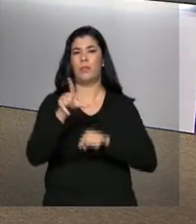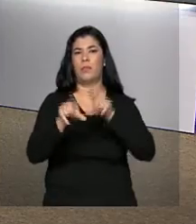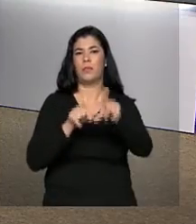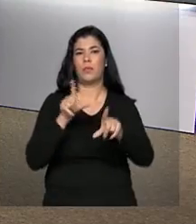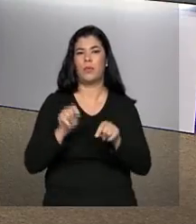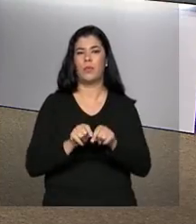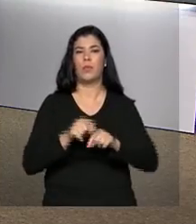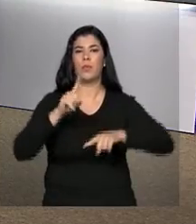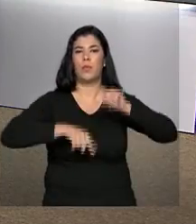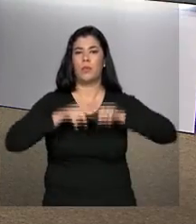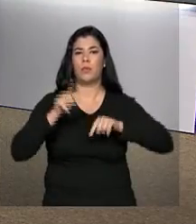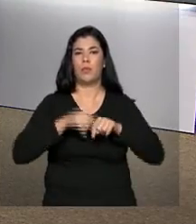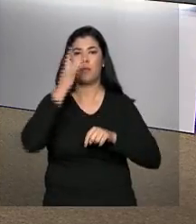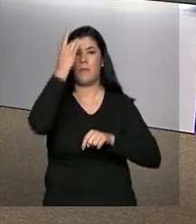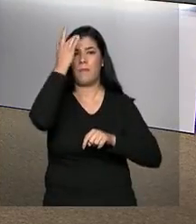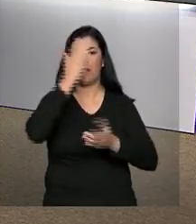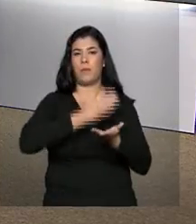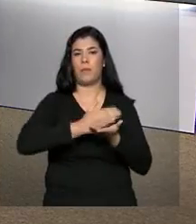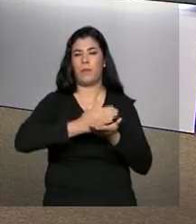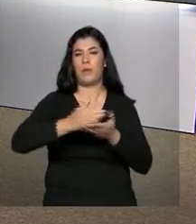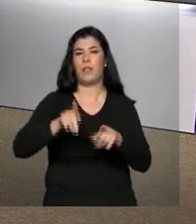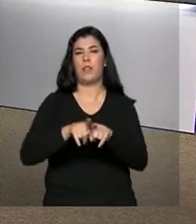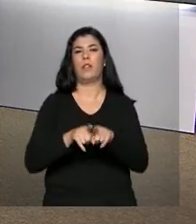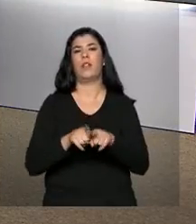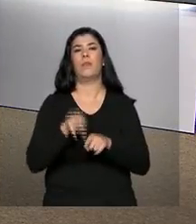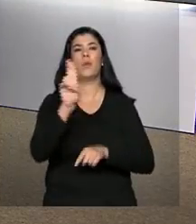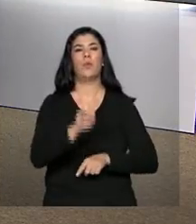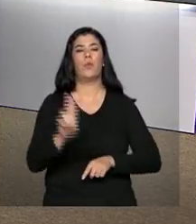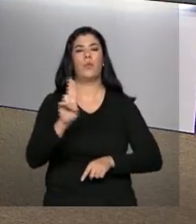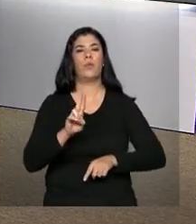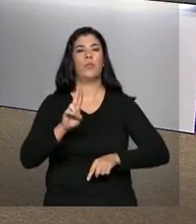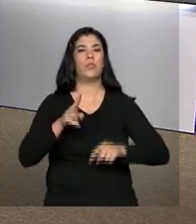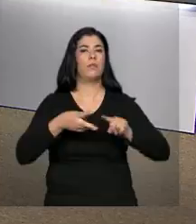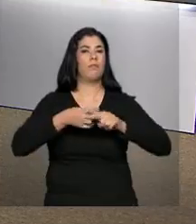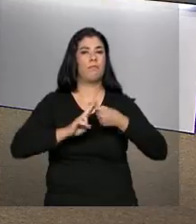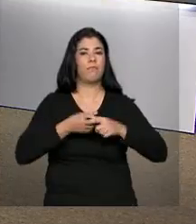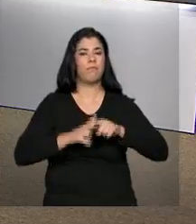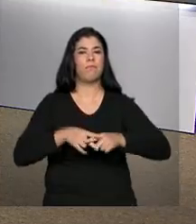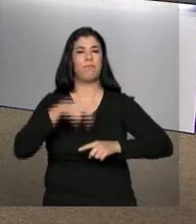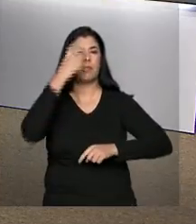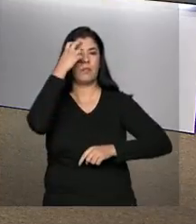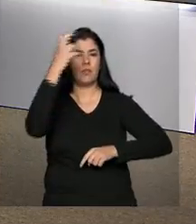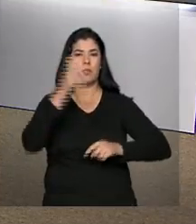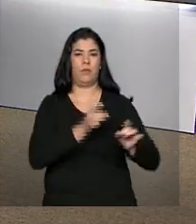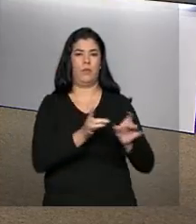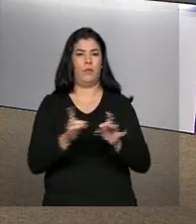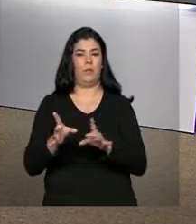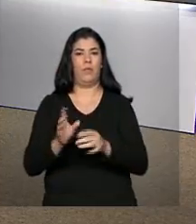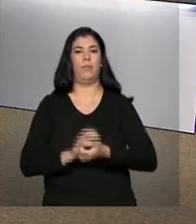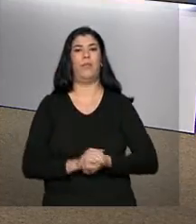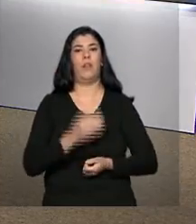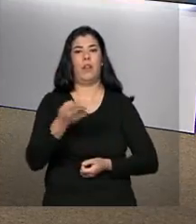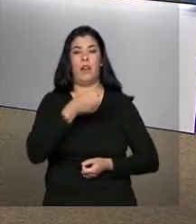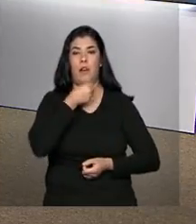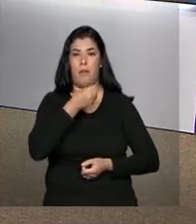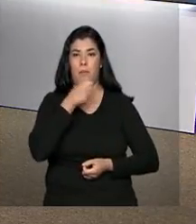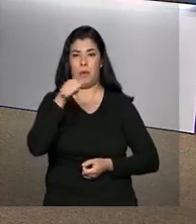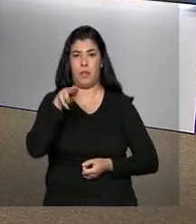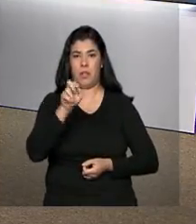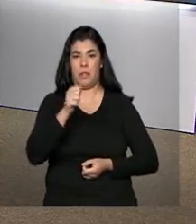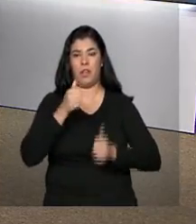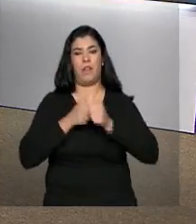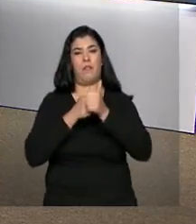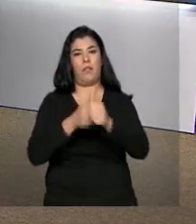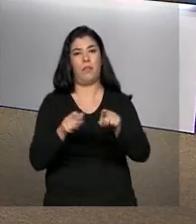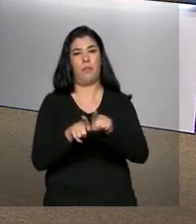de medidas de facilitação de comércio e a utilização de ferramentas de inteligência comercial. A repórter Ana Gabriela Salles